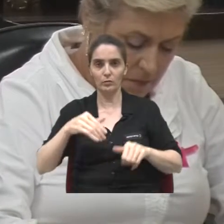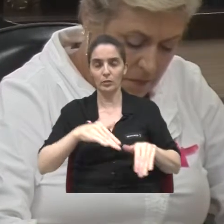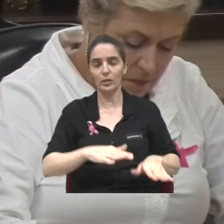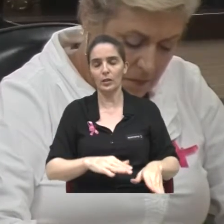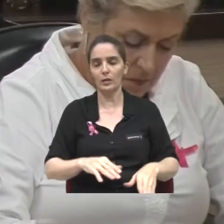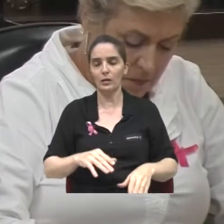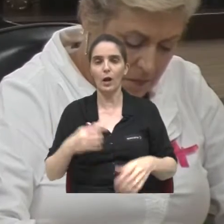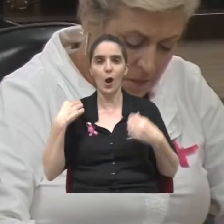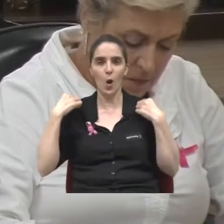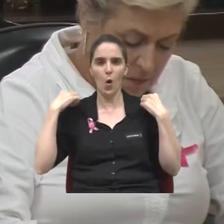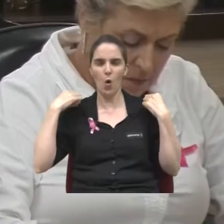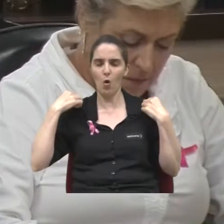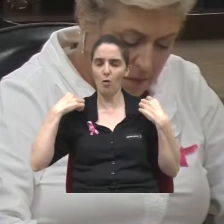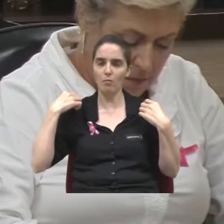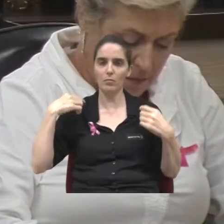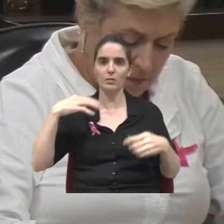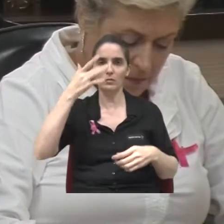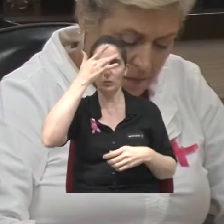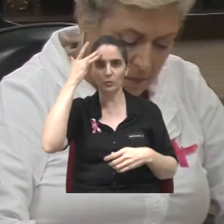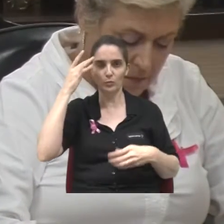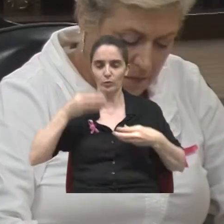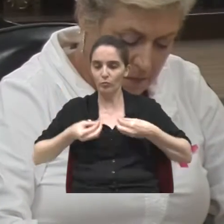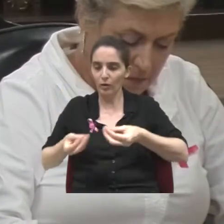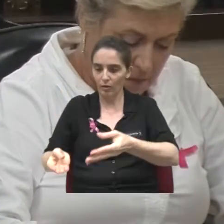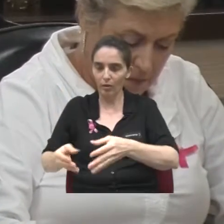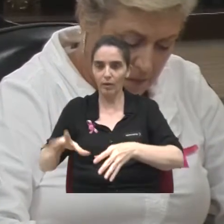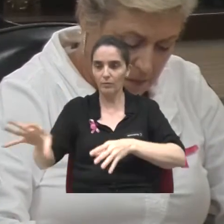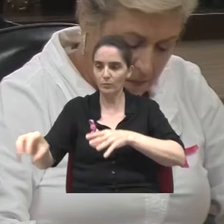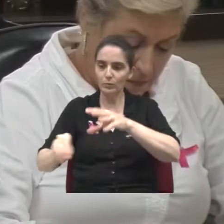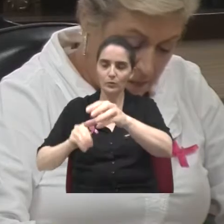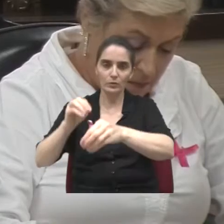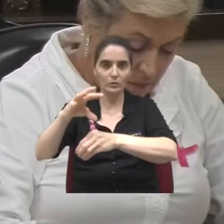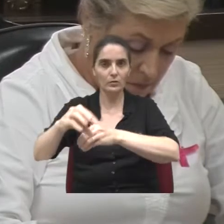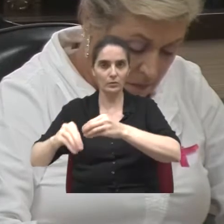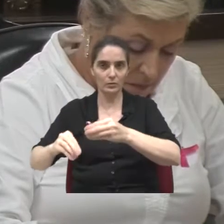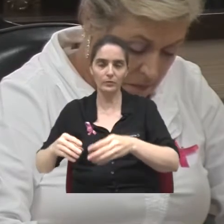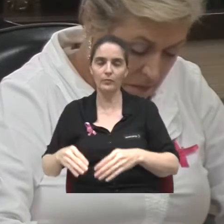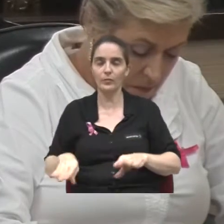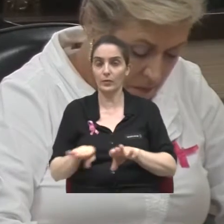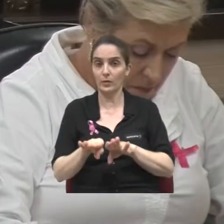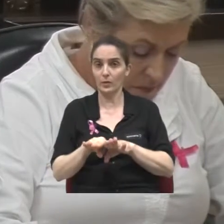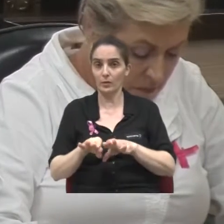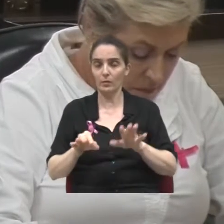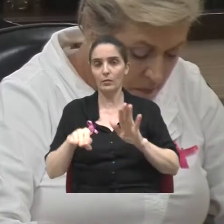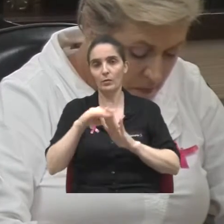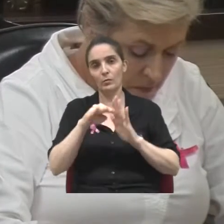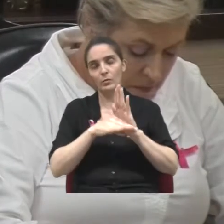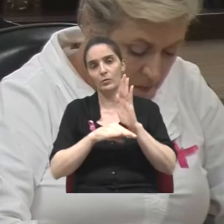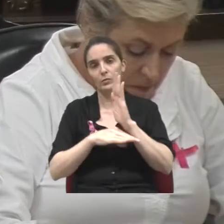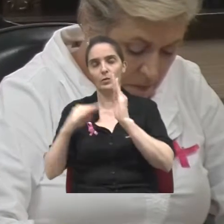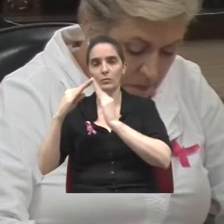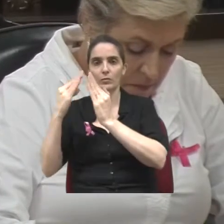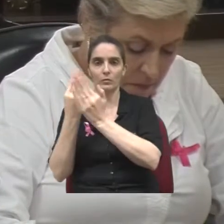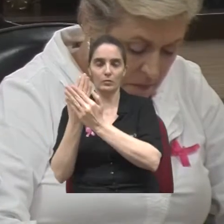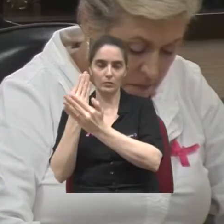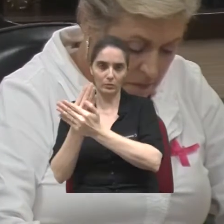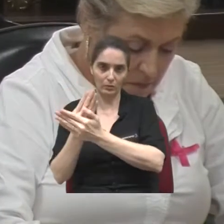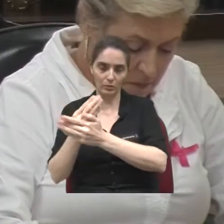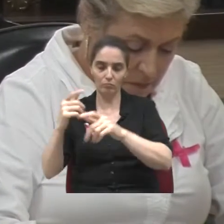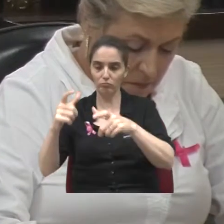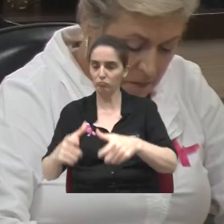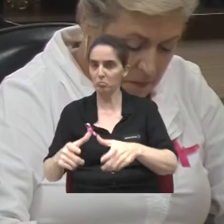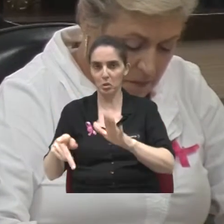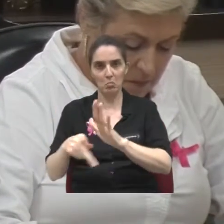agasalho, projetos de civismo em escolas e projetos de ingresso nas unidades de educação e formação